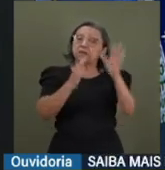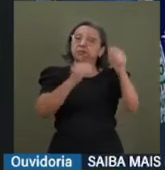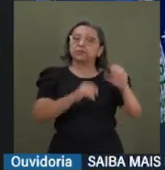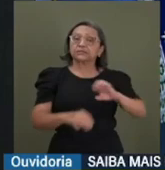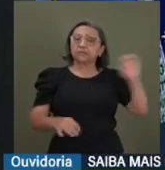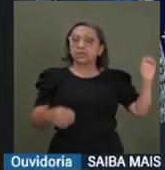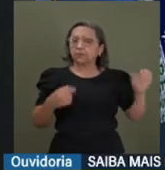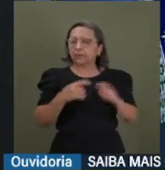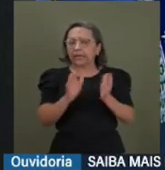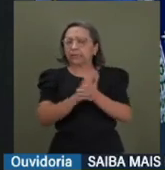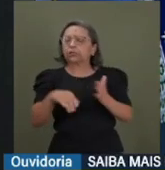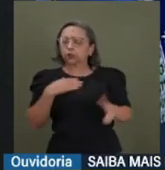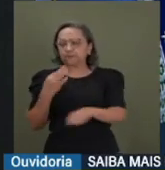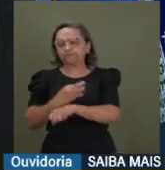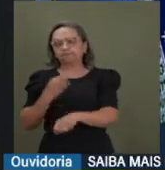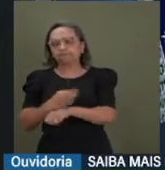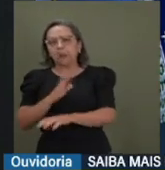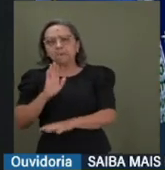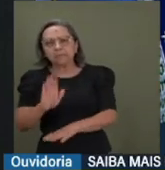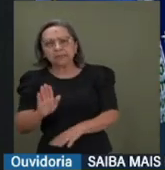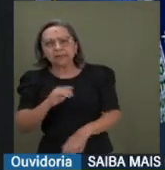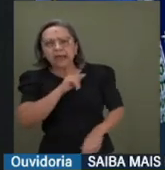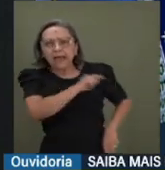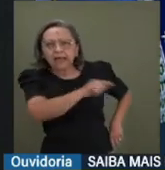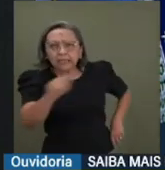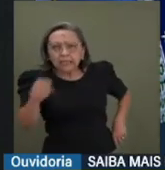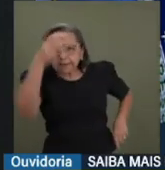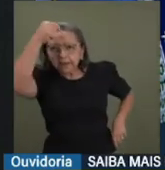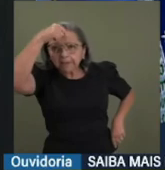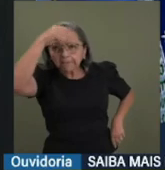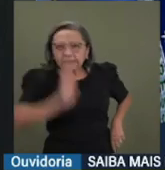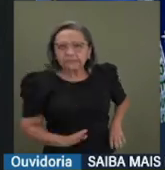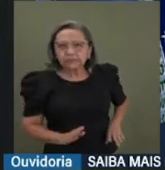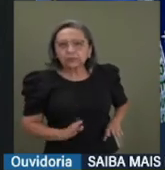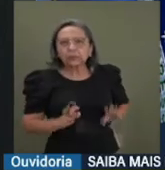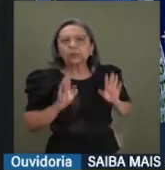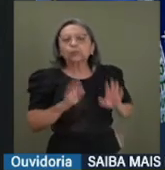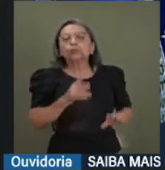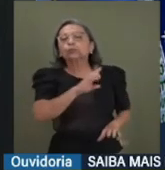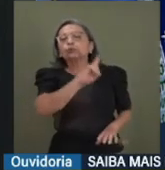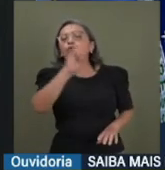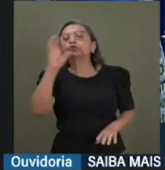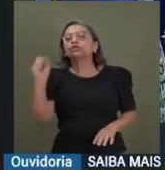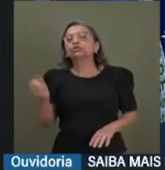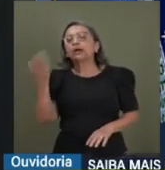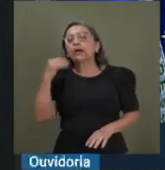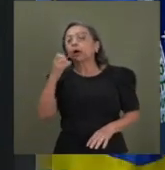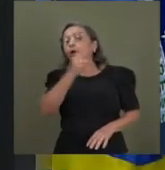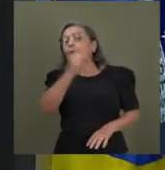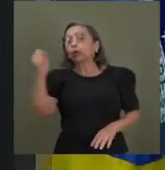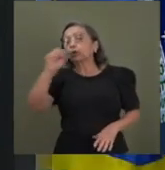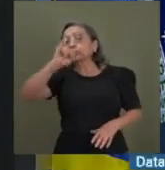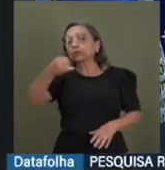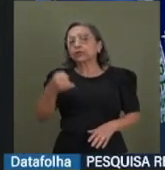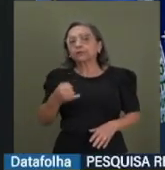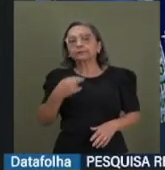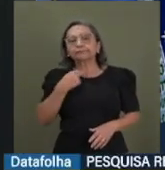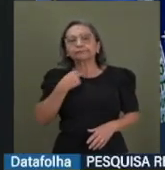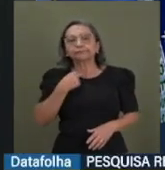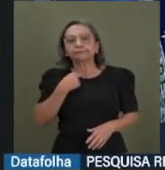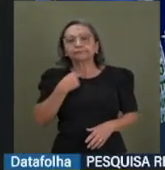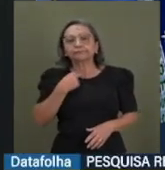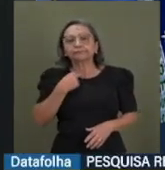nós toleramos isso. Agora, aqueles brasileiros do dia 8 de janeiro, esses não podem